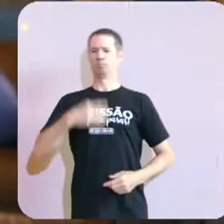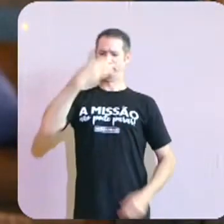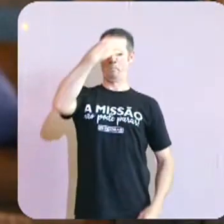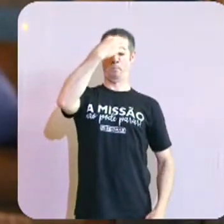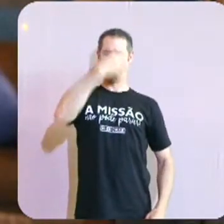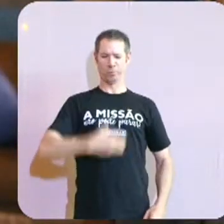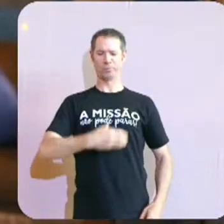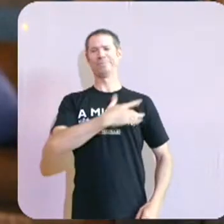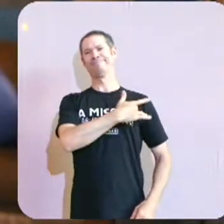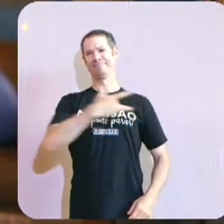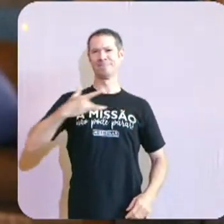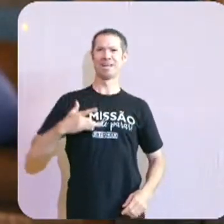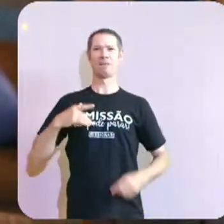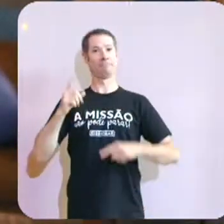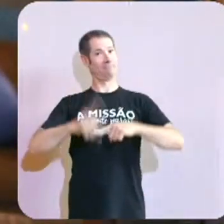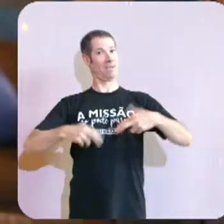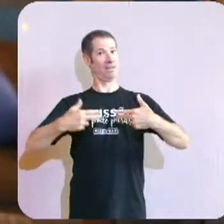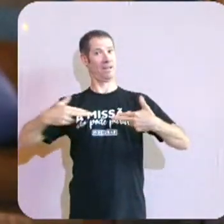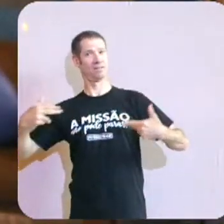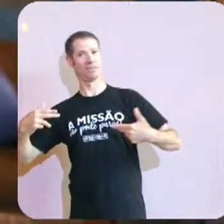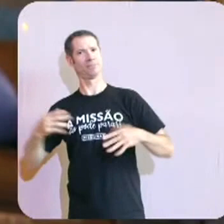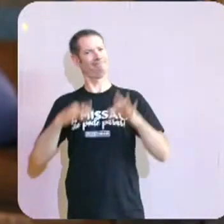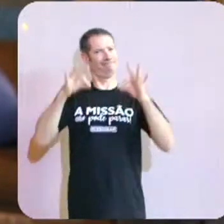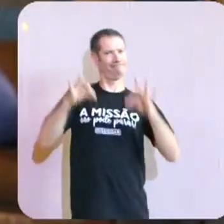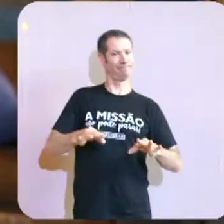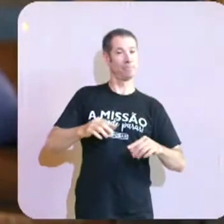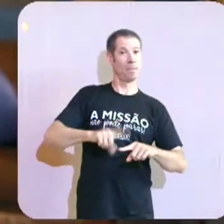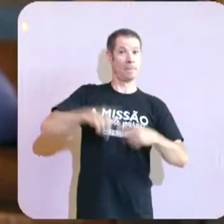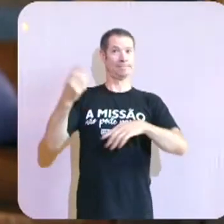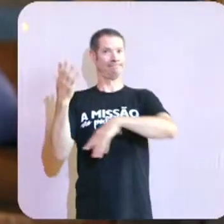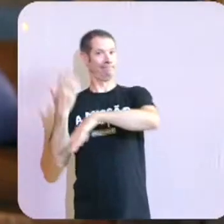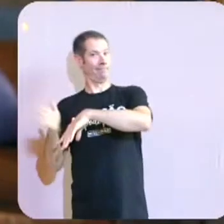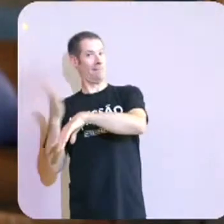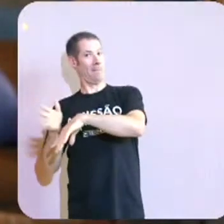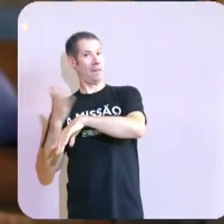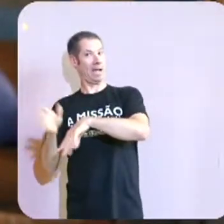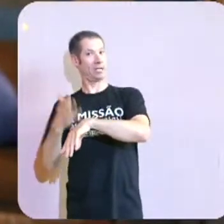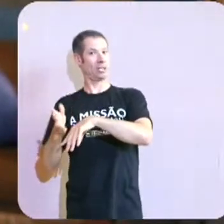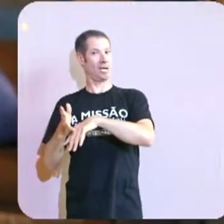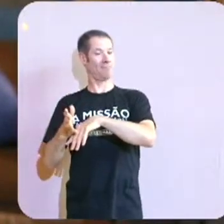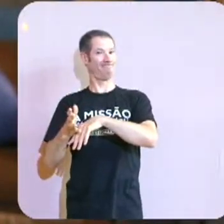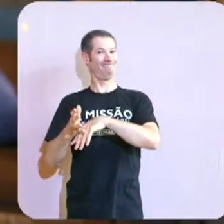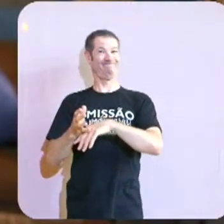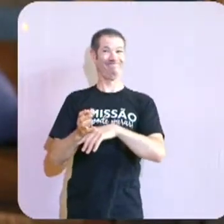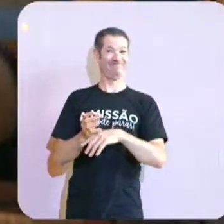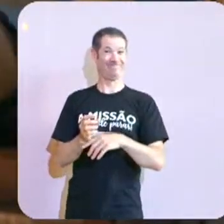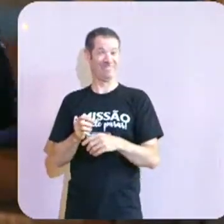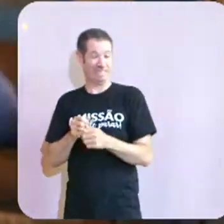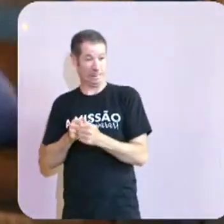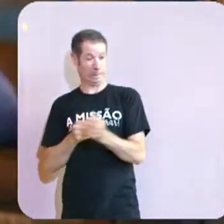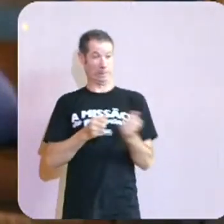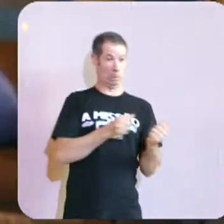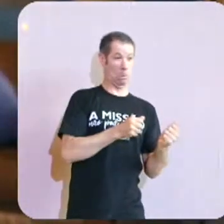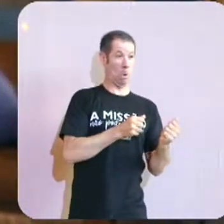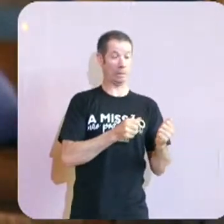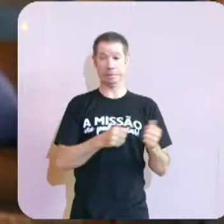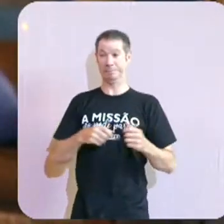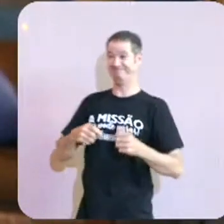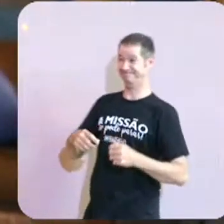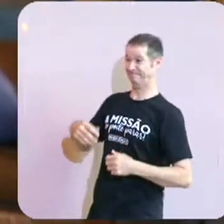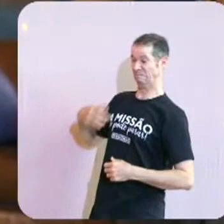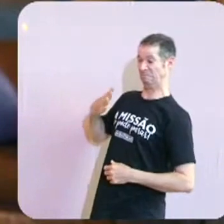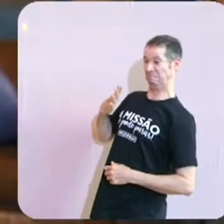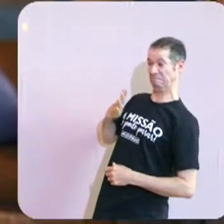bíblica saudável, muitas vezes coerente, mas que na prática acomoda os crentes numa zona de conforto e